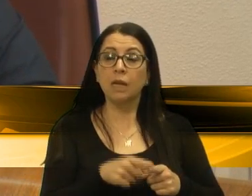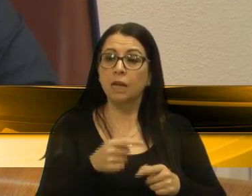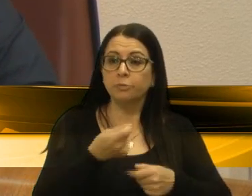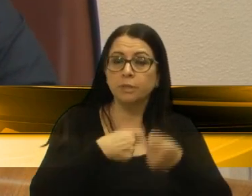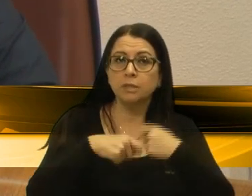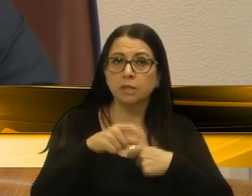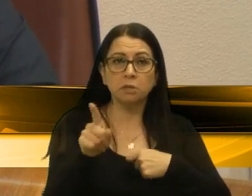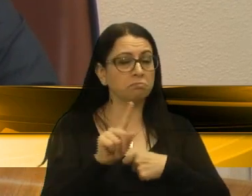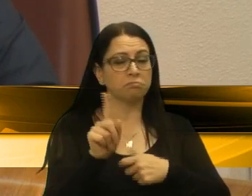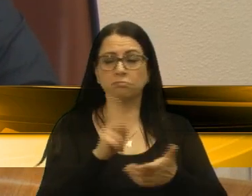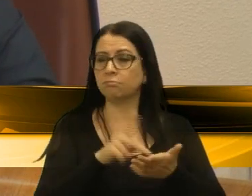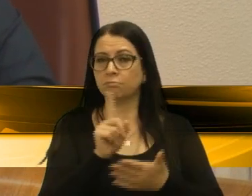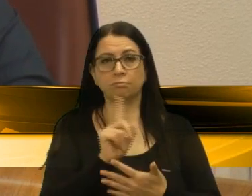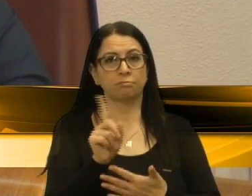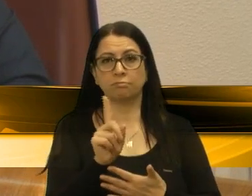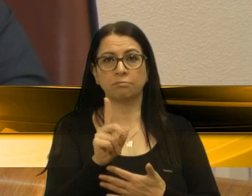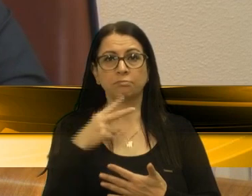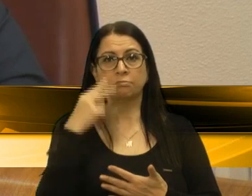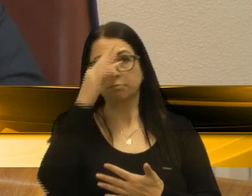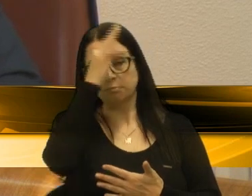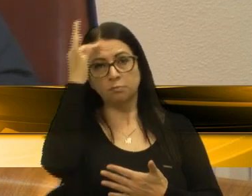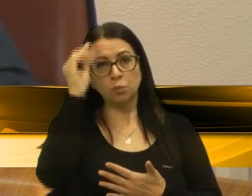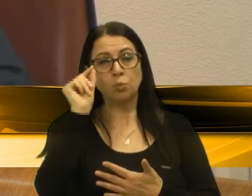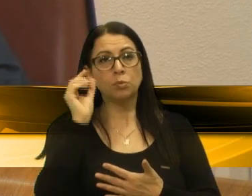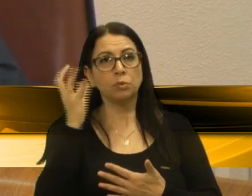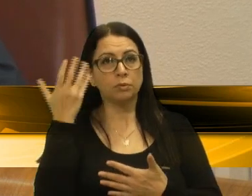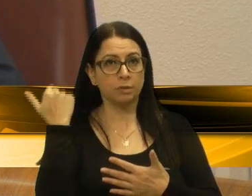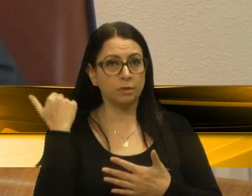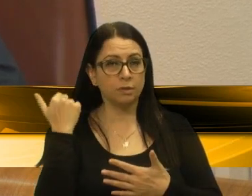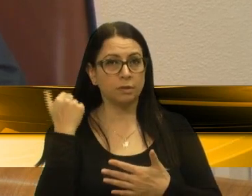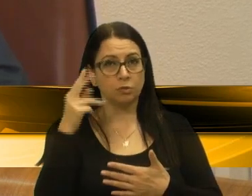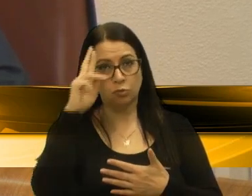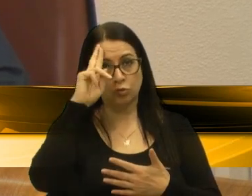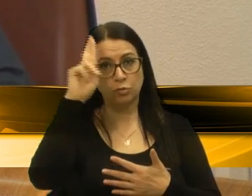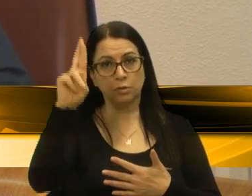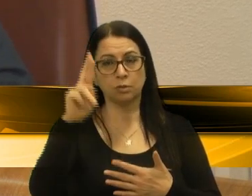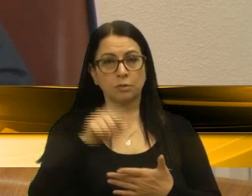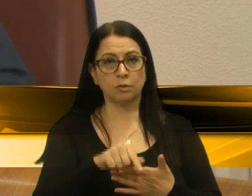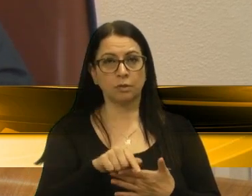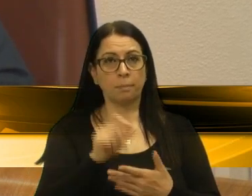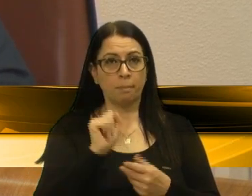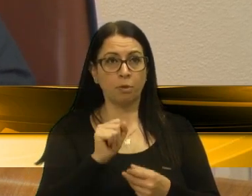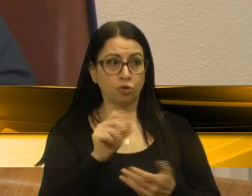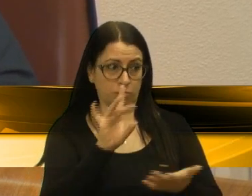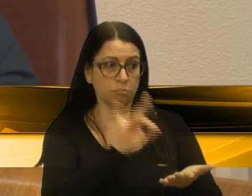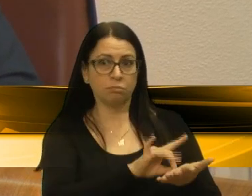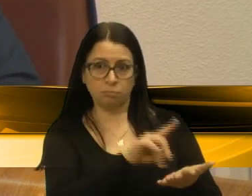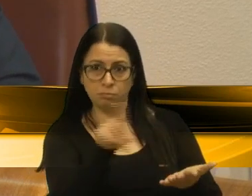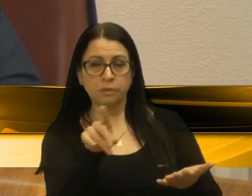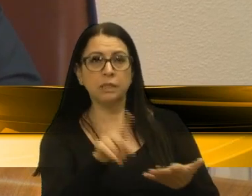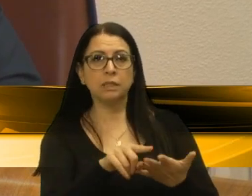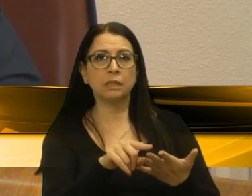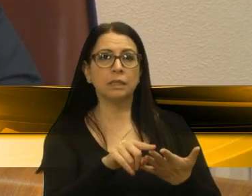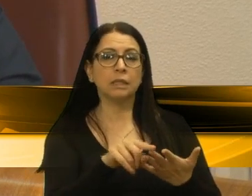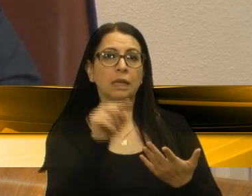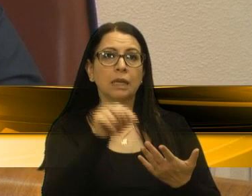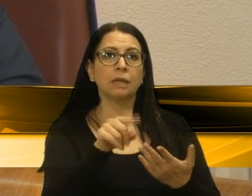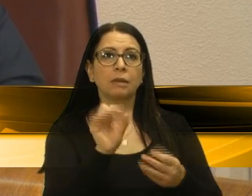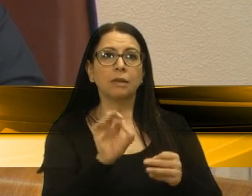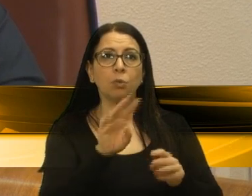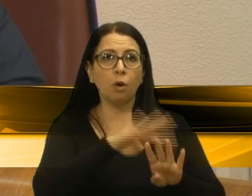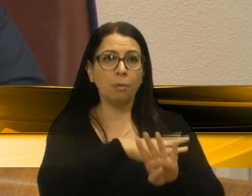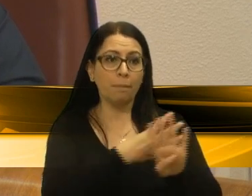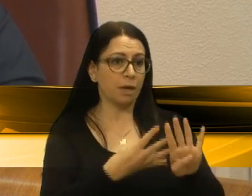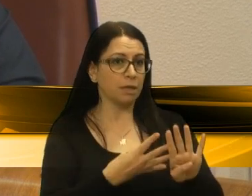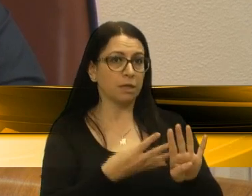o que me chama atenção é, em 2009, a gente ter mantido, nessa nova revisão de licitação, exatamente a mesma, com